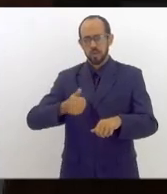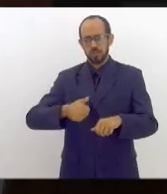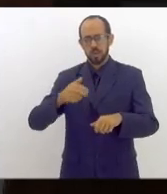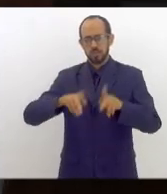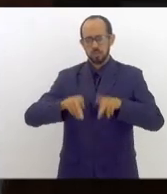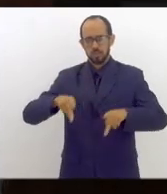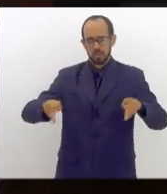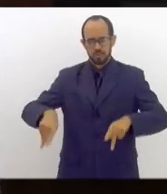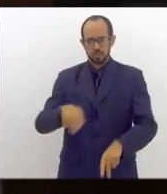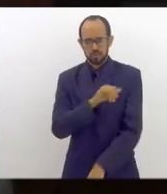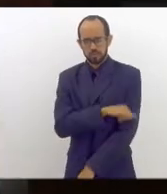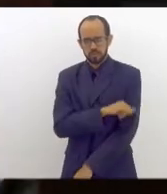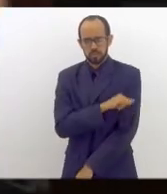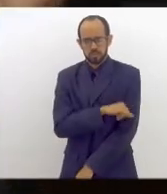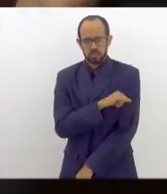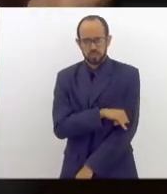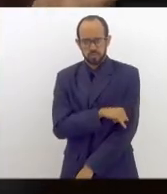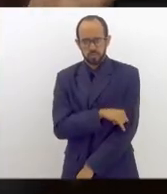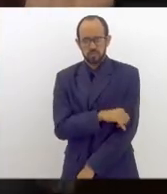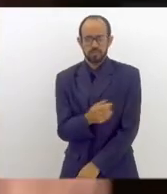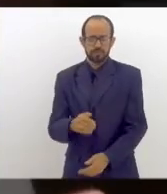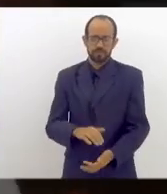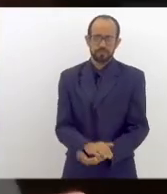do Estado do Rio de Janeiro e